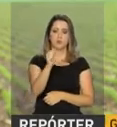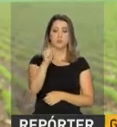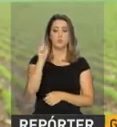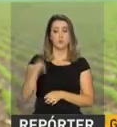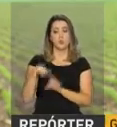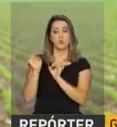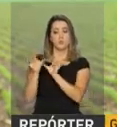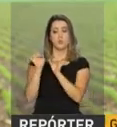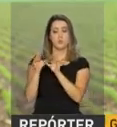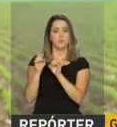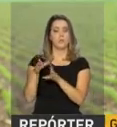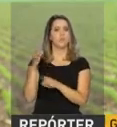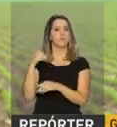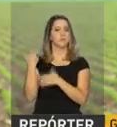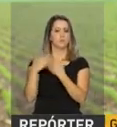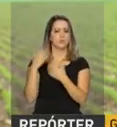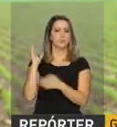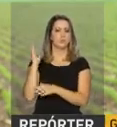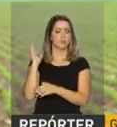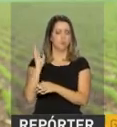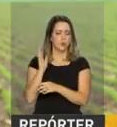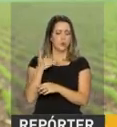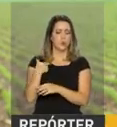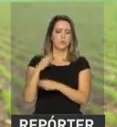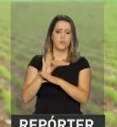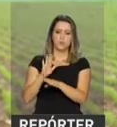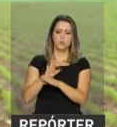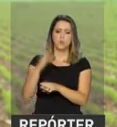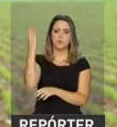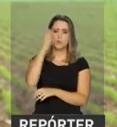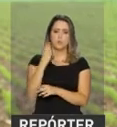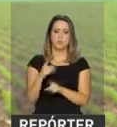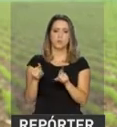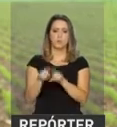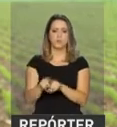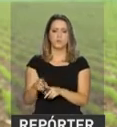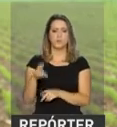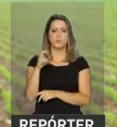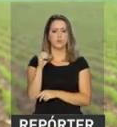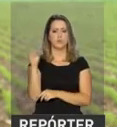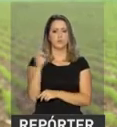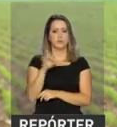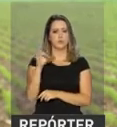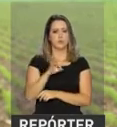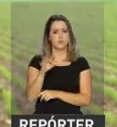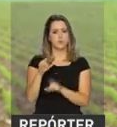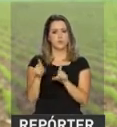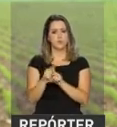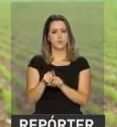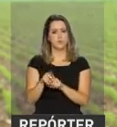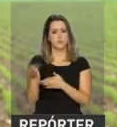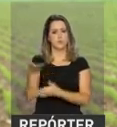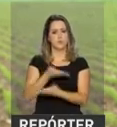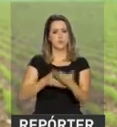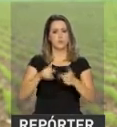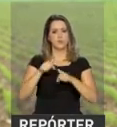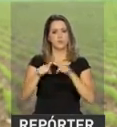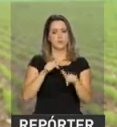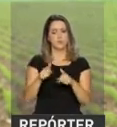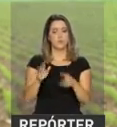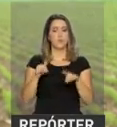então ela vem sustentando o brasil o agronegócio como um todo vem 50% do do mercado de trabalho